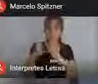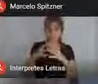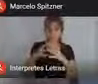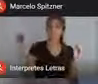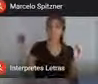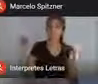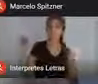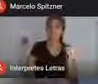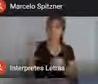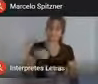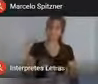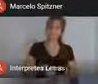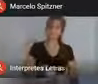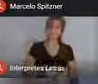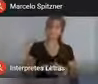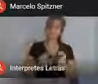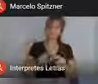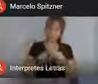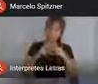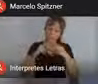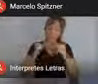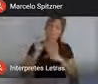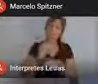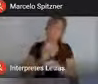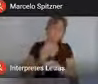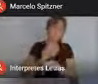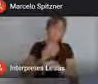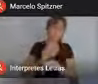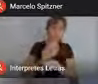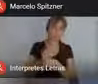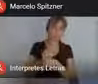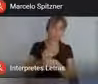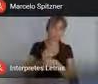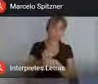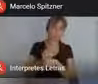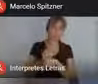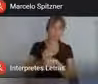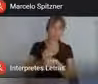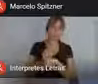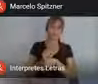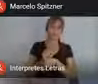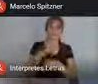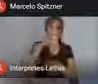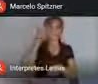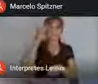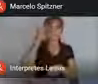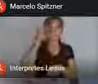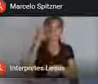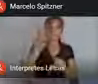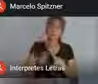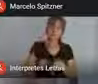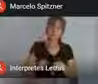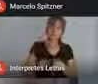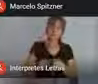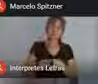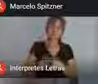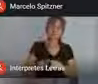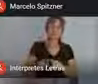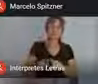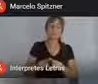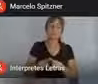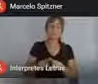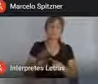de preservação, de preservar, de não deixar morrer, de não deixar desaparecer. Mas